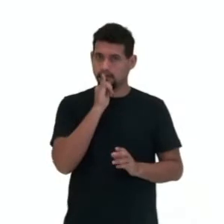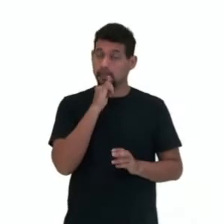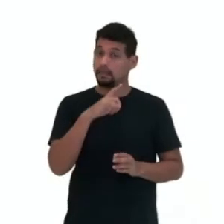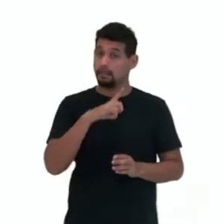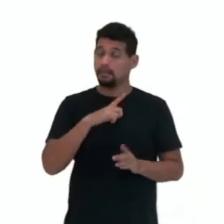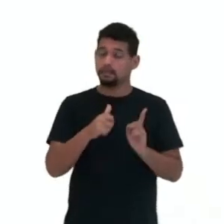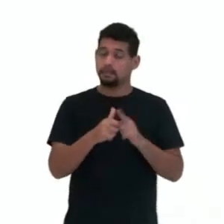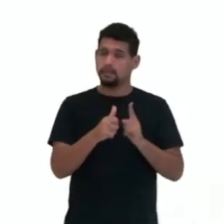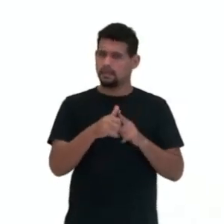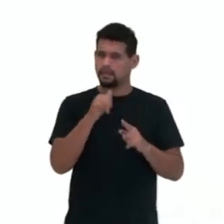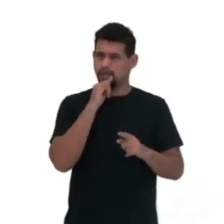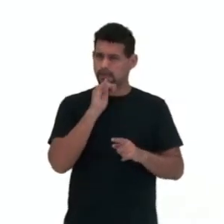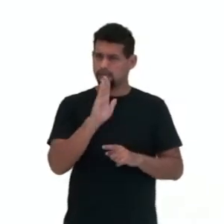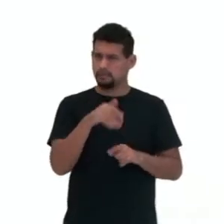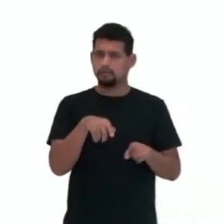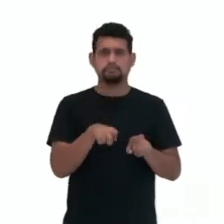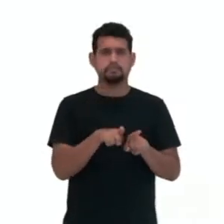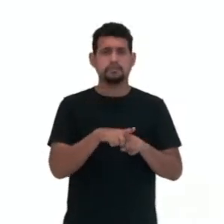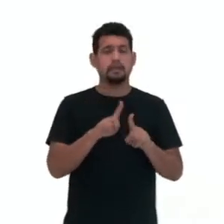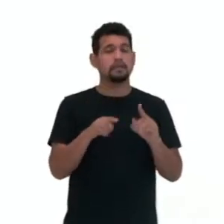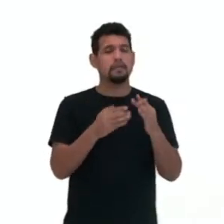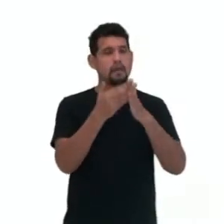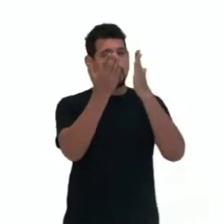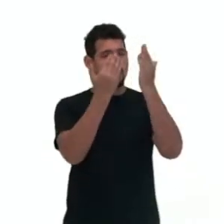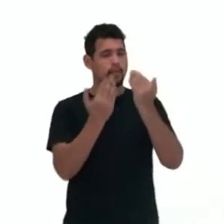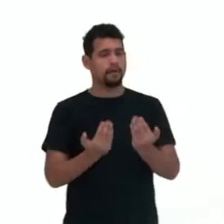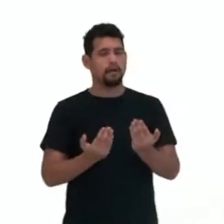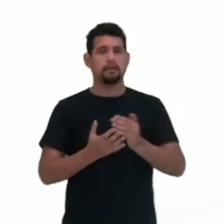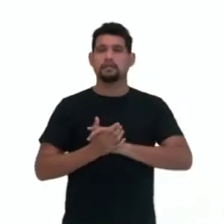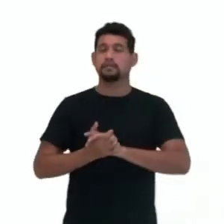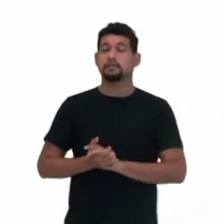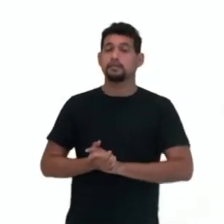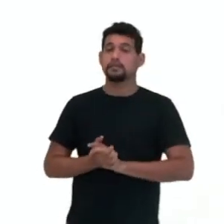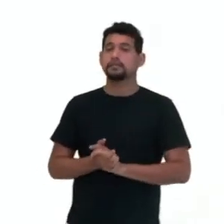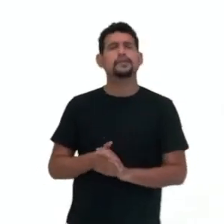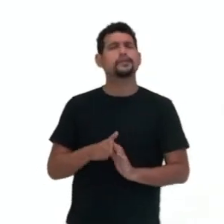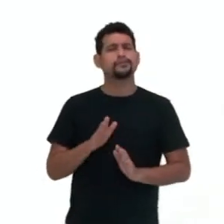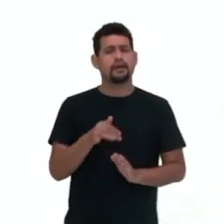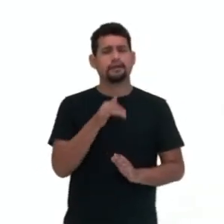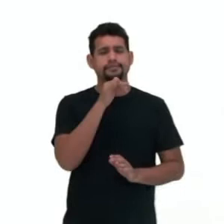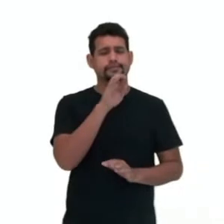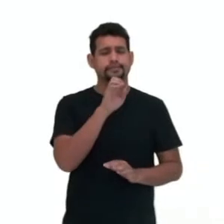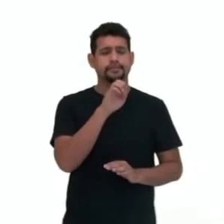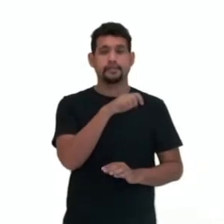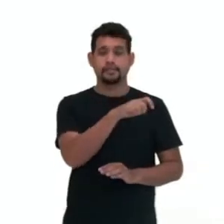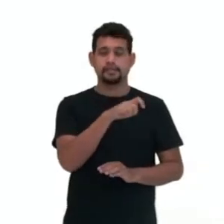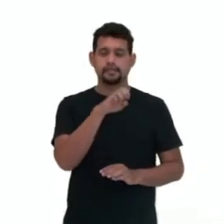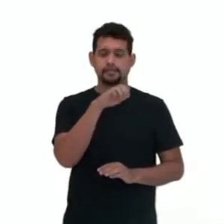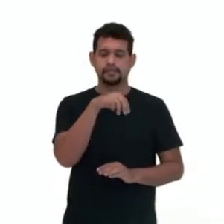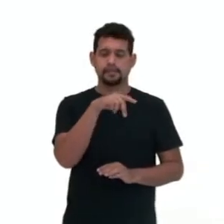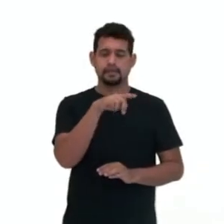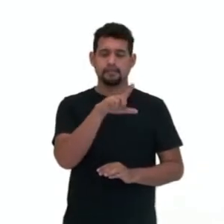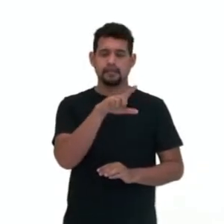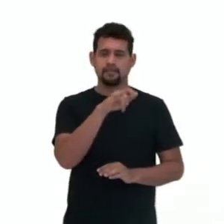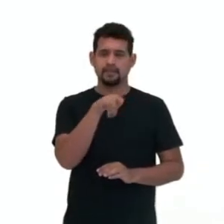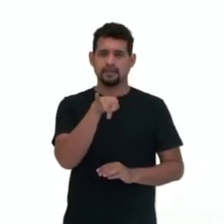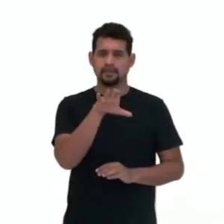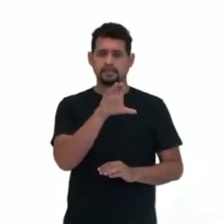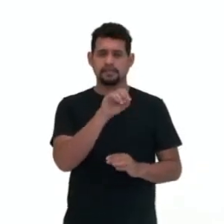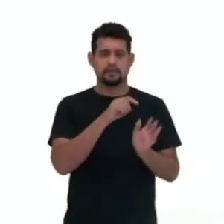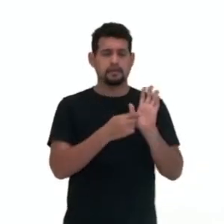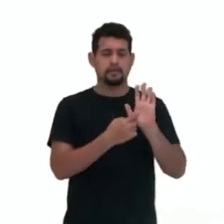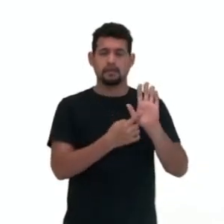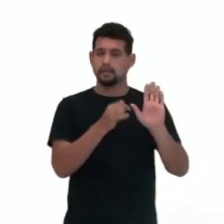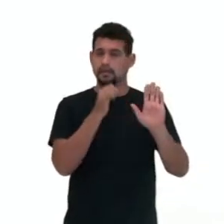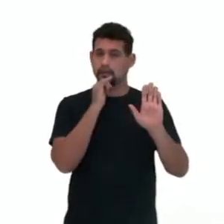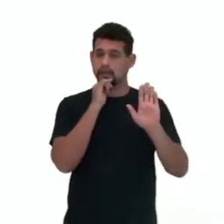a exemplificação e a comparação. Na exemplificação, o que ocorre, prof? Apresenta um